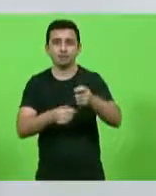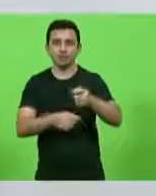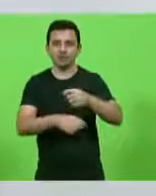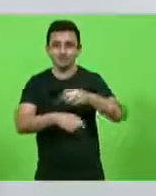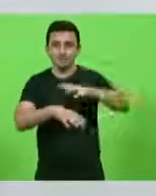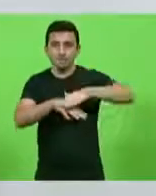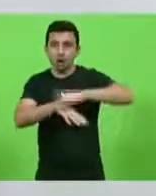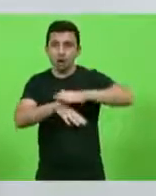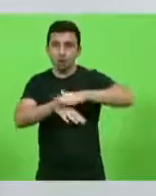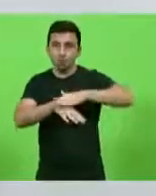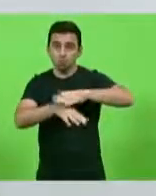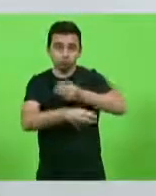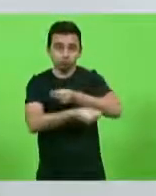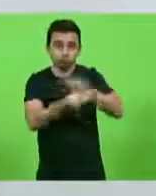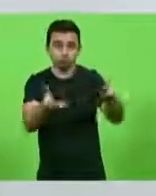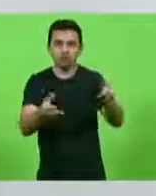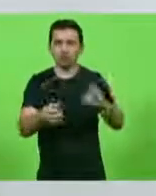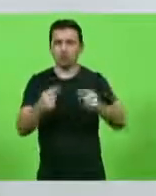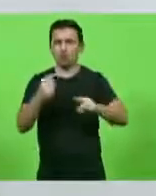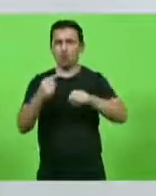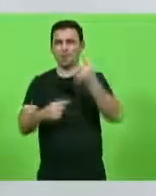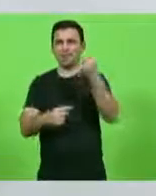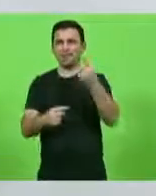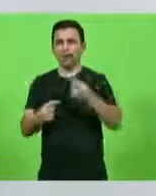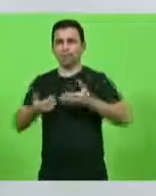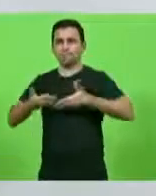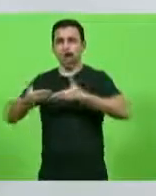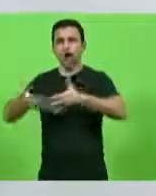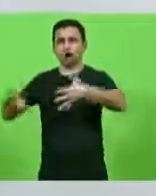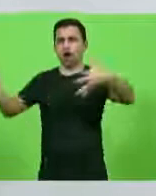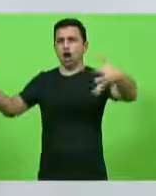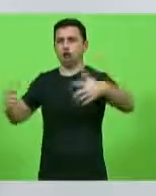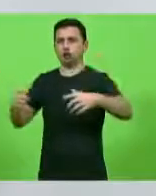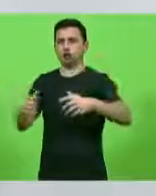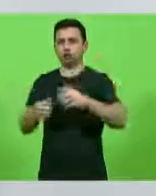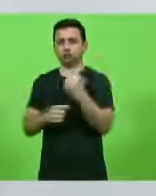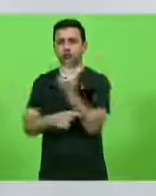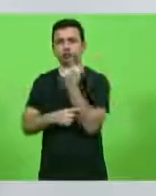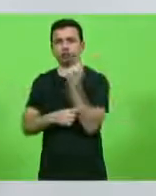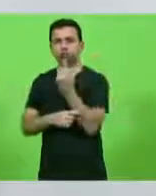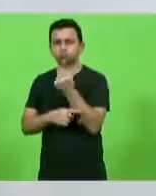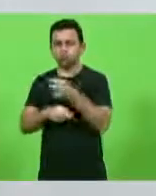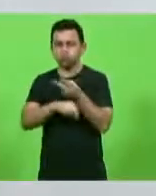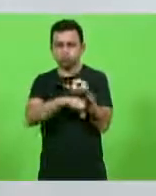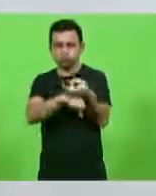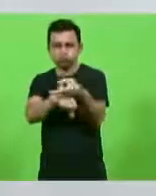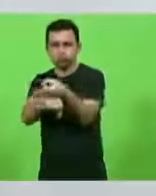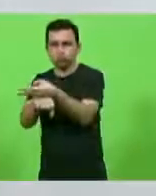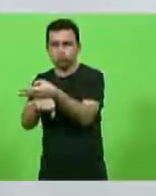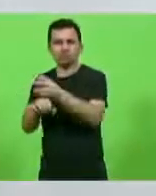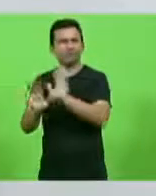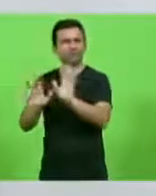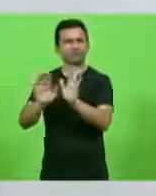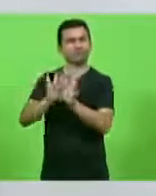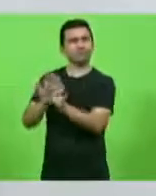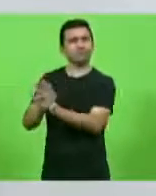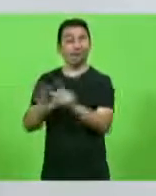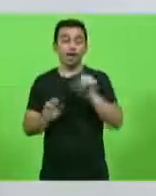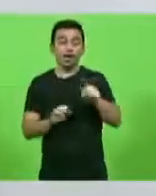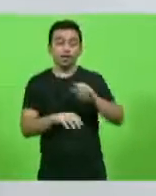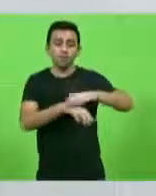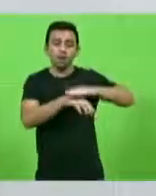pesca industrial que pesca com sonar, que pesca usando imagem de satélite. É a pesca artesanal, ela não